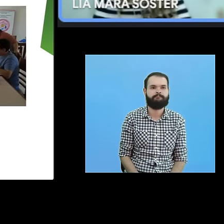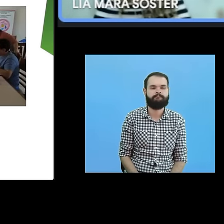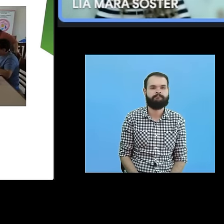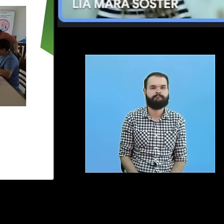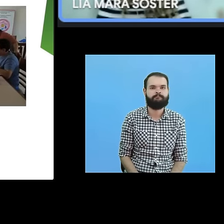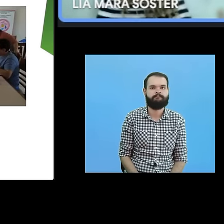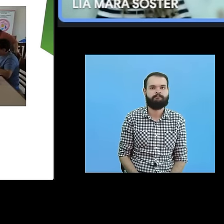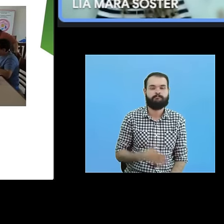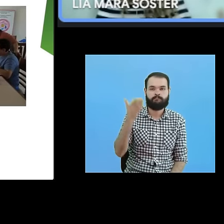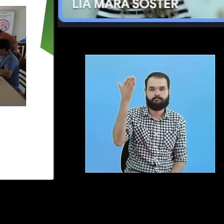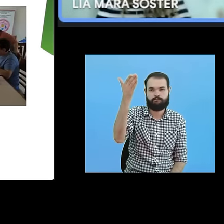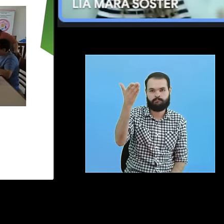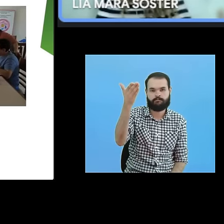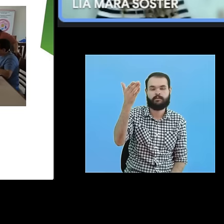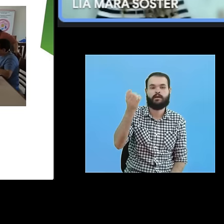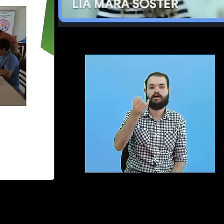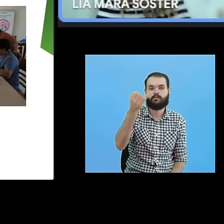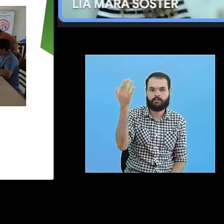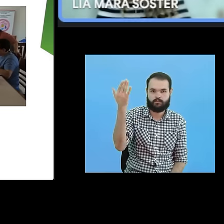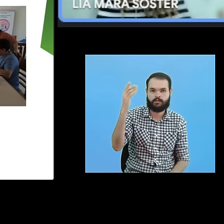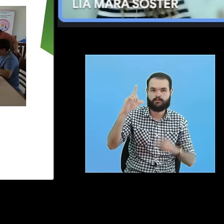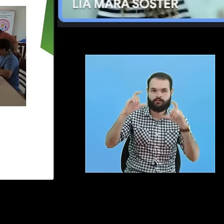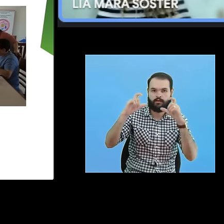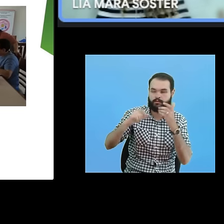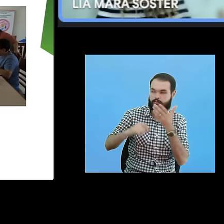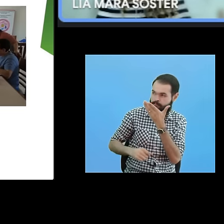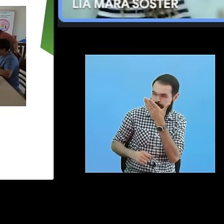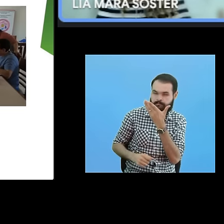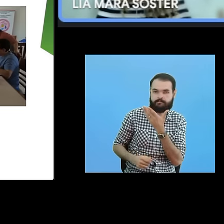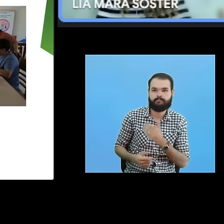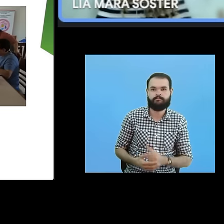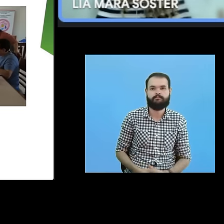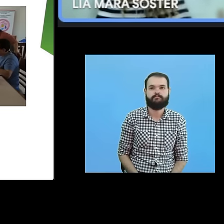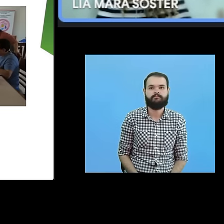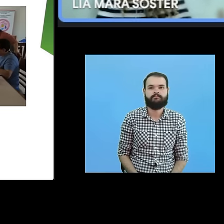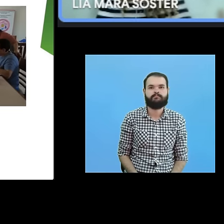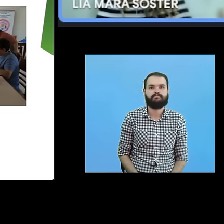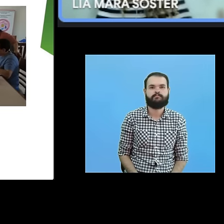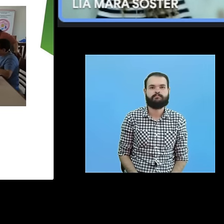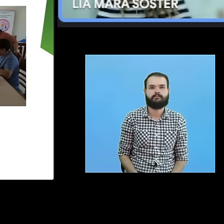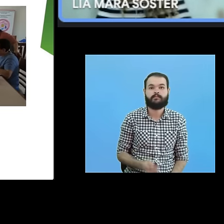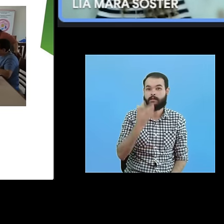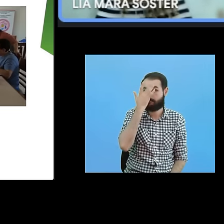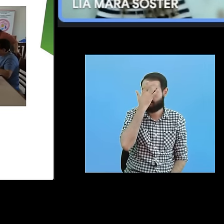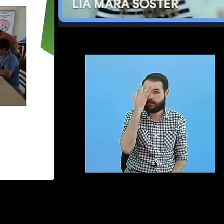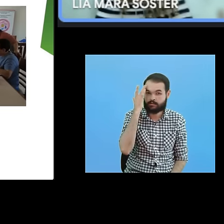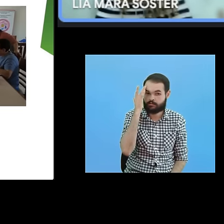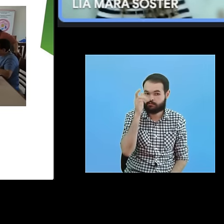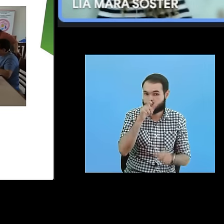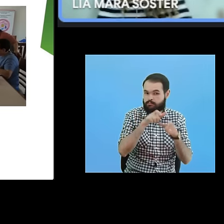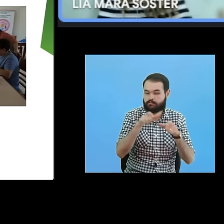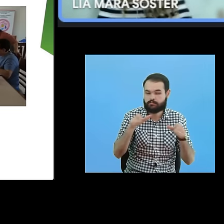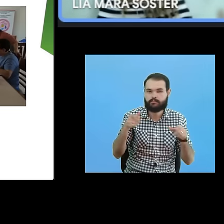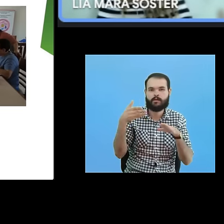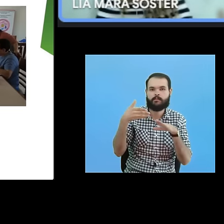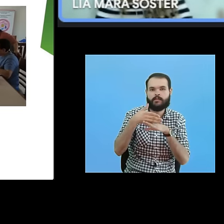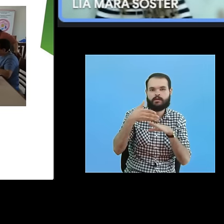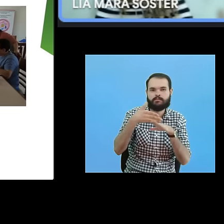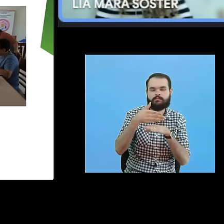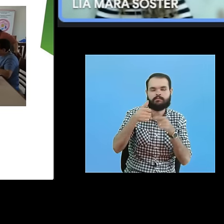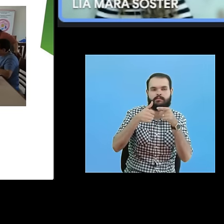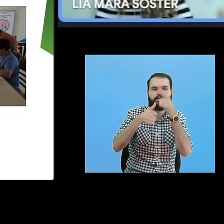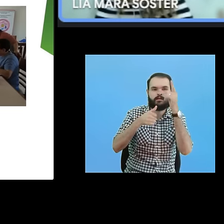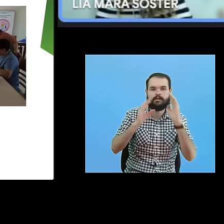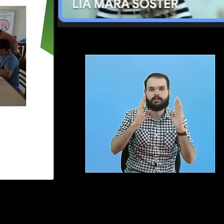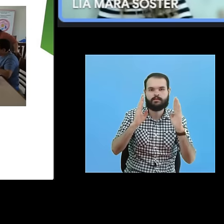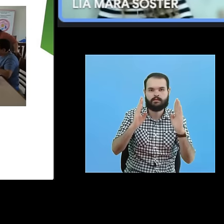temos algumas fotos, algumas imagens de pessoas que estavam participando da primeira